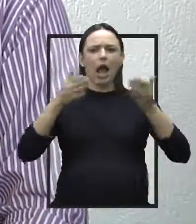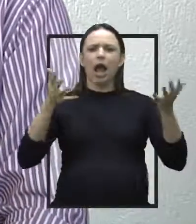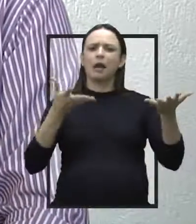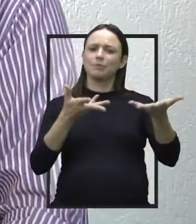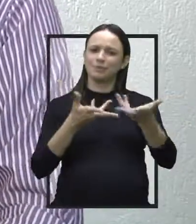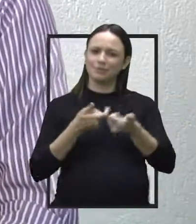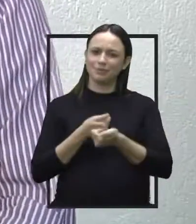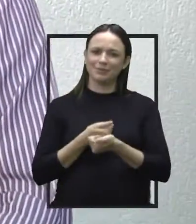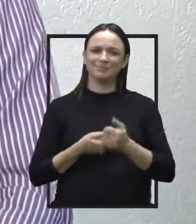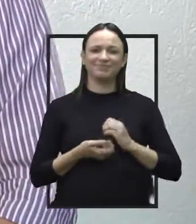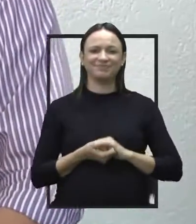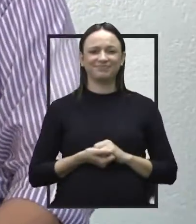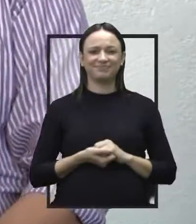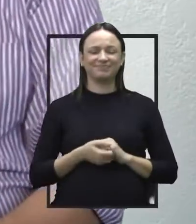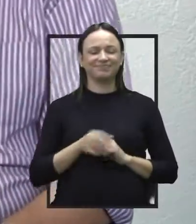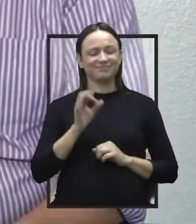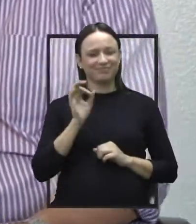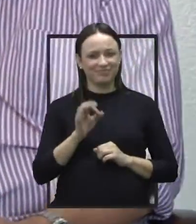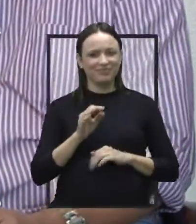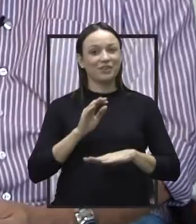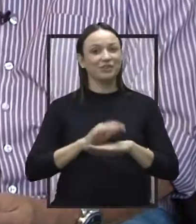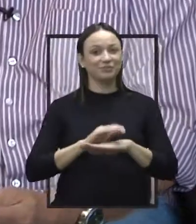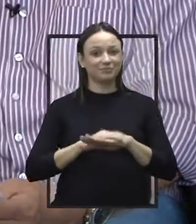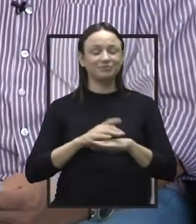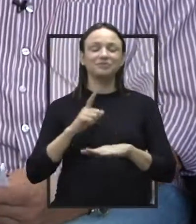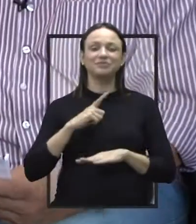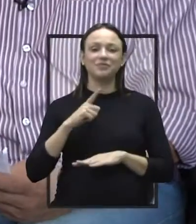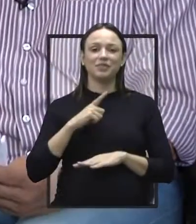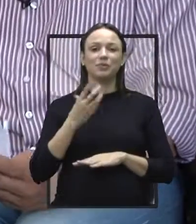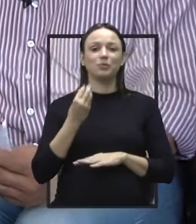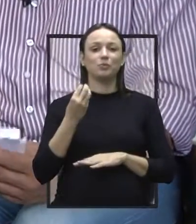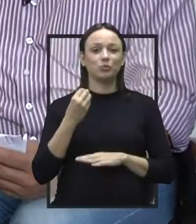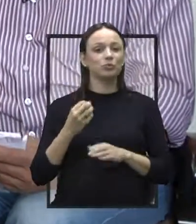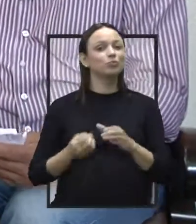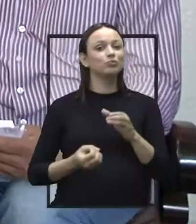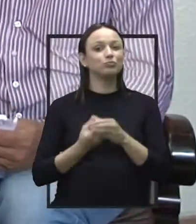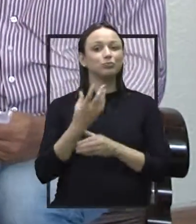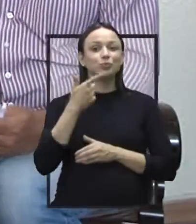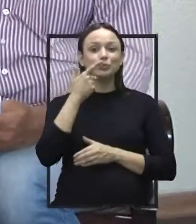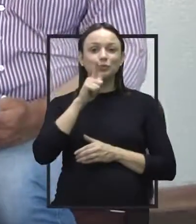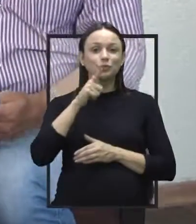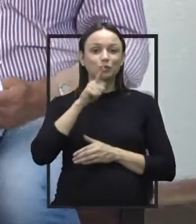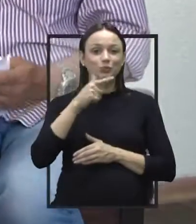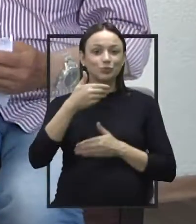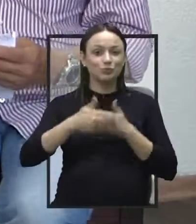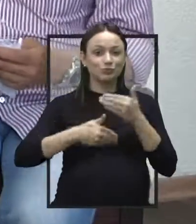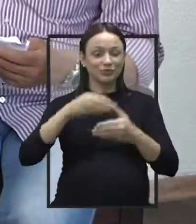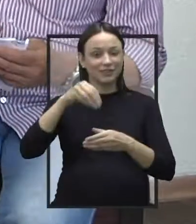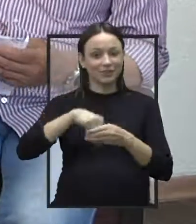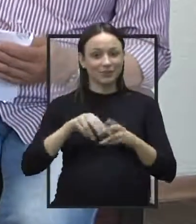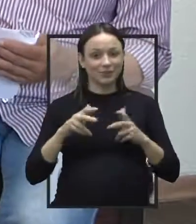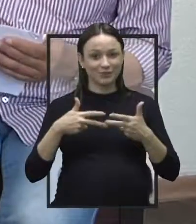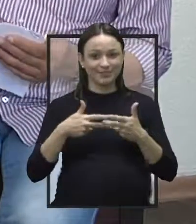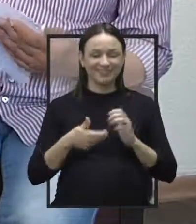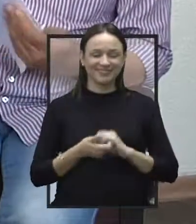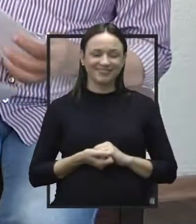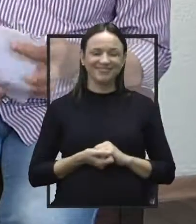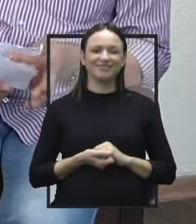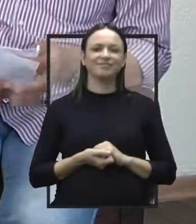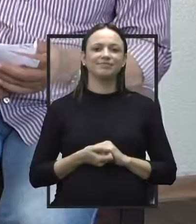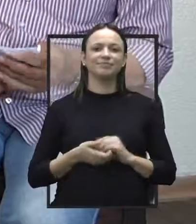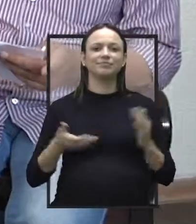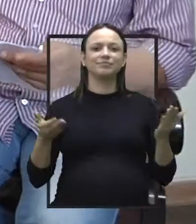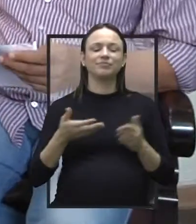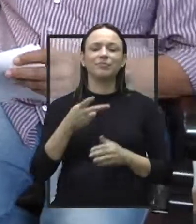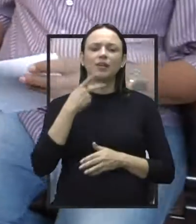para recebê-los. Com certeza, é uma iniciativa que tem gerado muitos frutos aqui no âmbito do Poder Legislativo. Presidente, vamos